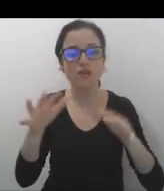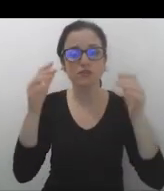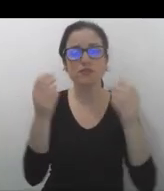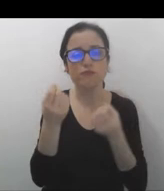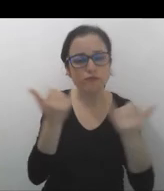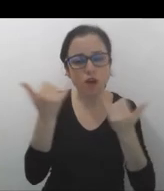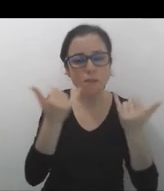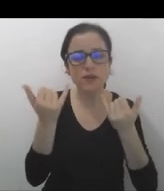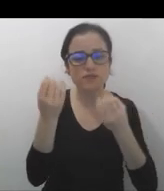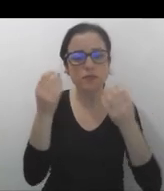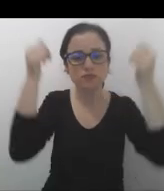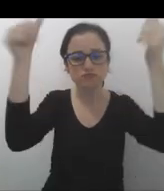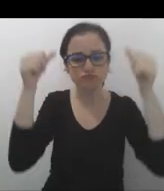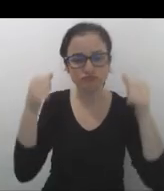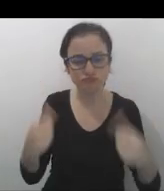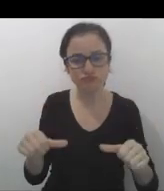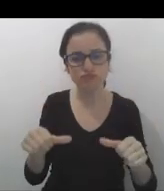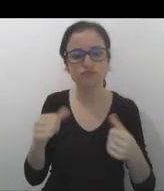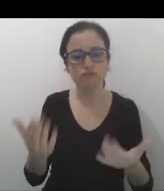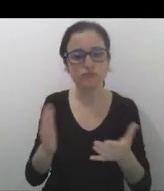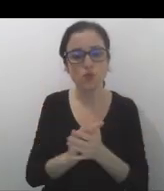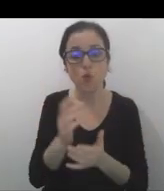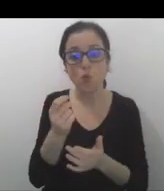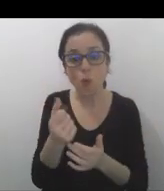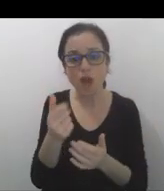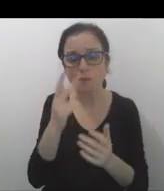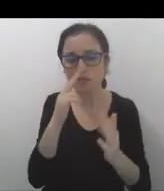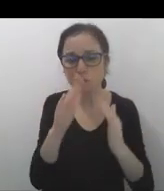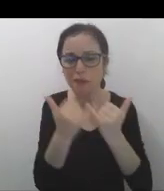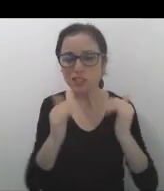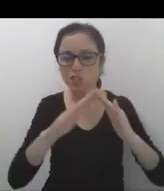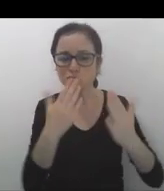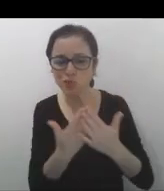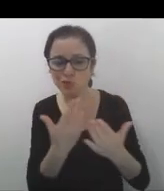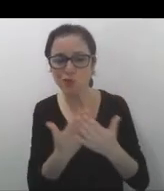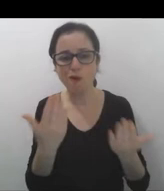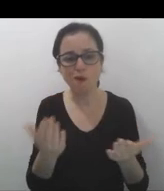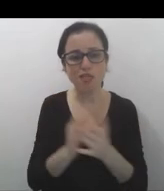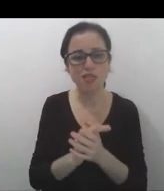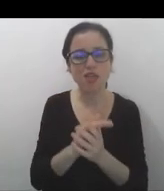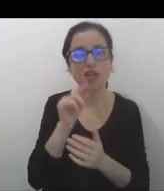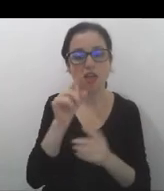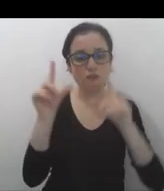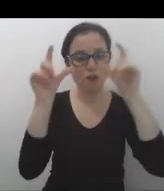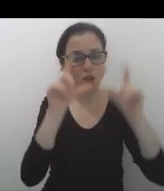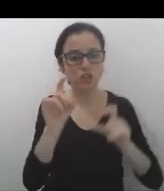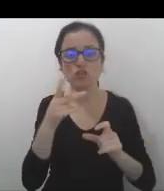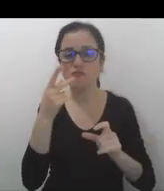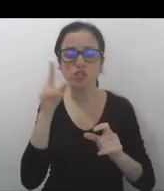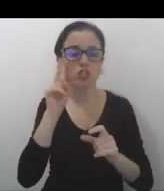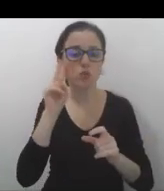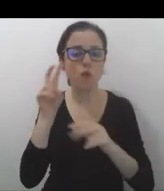seu público, então informar, eles faziam painéis, eram painéis quase escolares, assim, né? Com